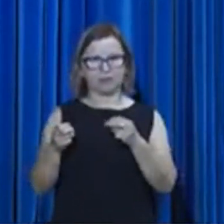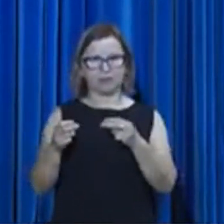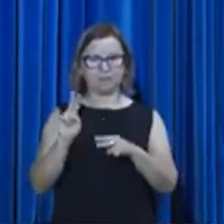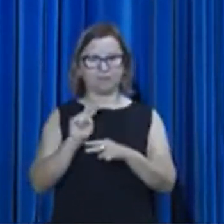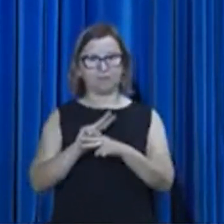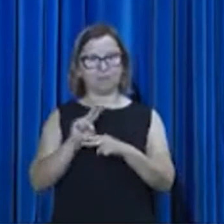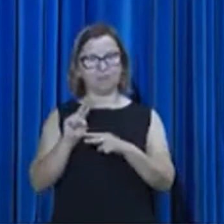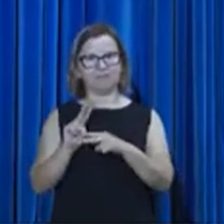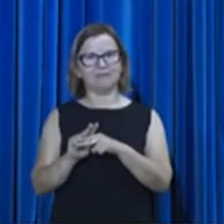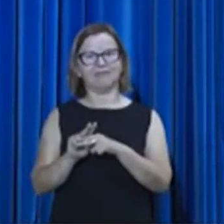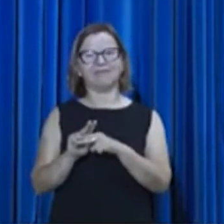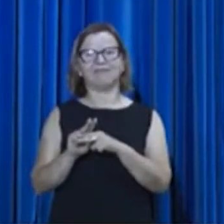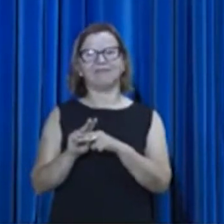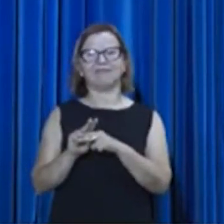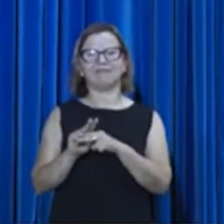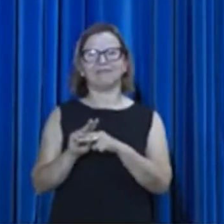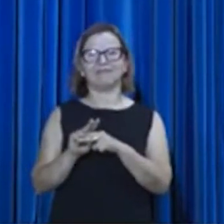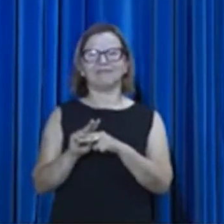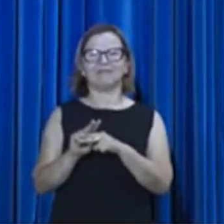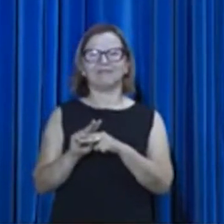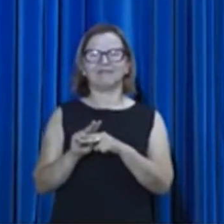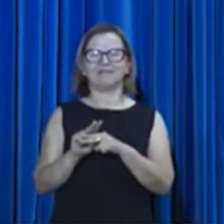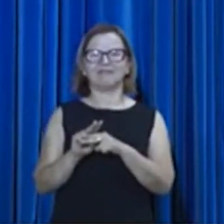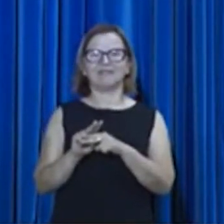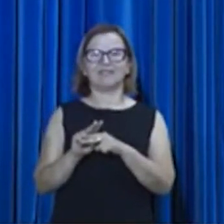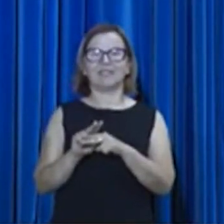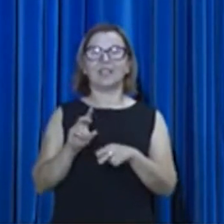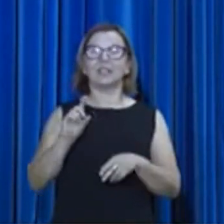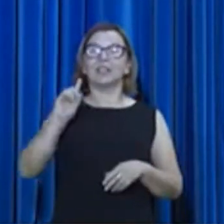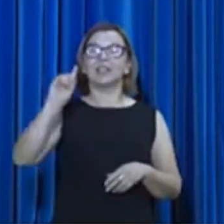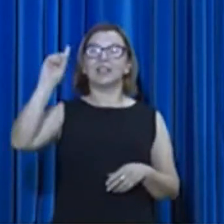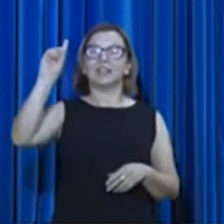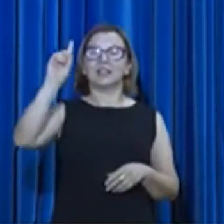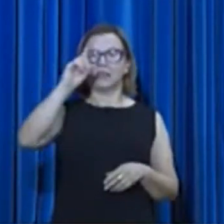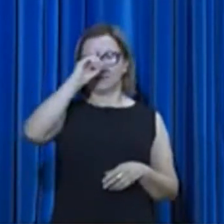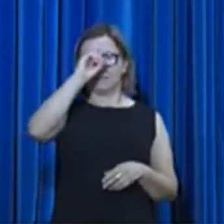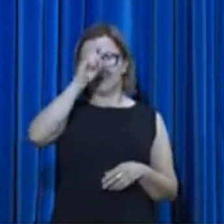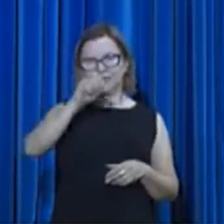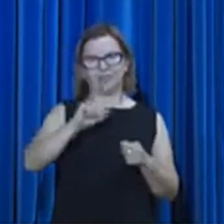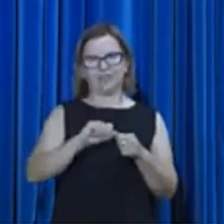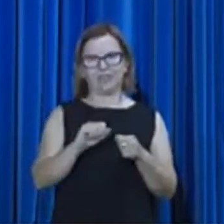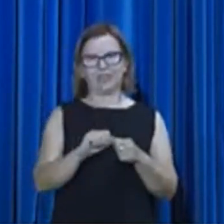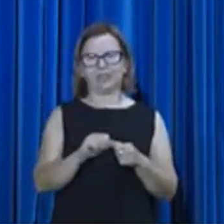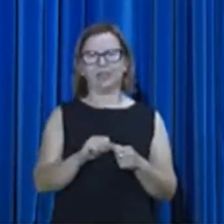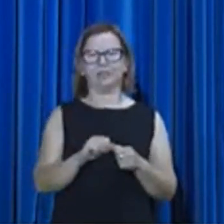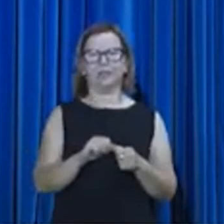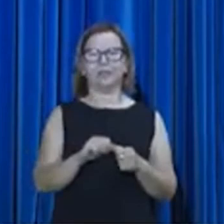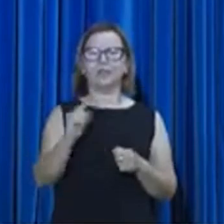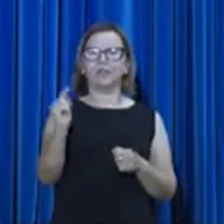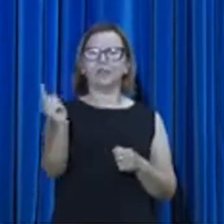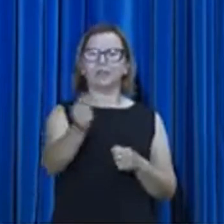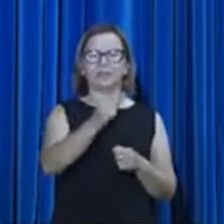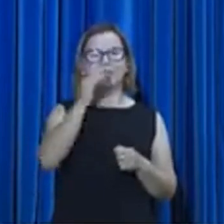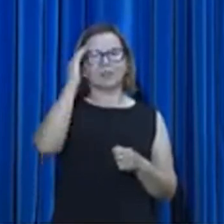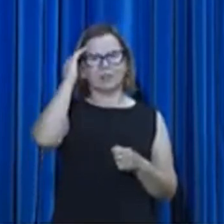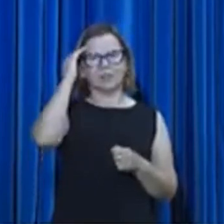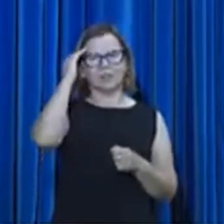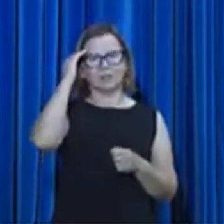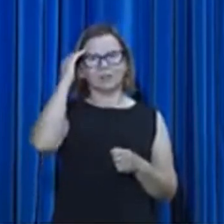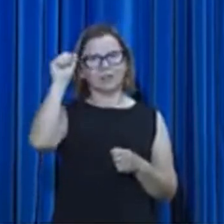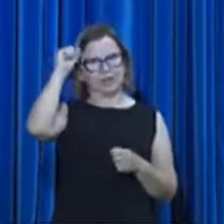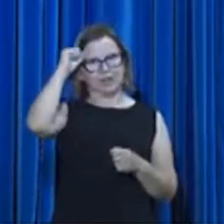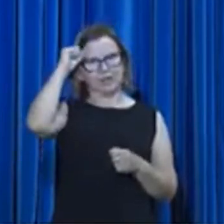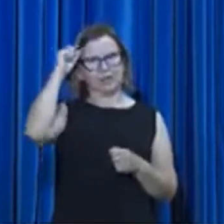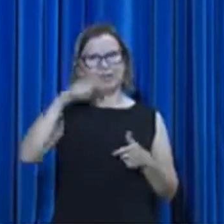vigilância naquilo que Deus o chamou a fazer. Nós sabemos que ele trabalhou. Gênesis